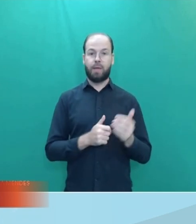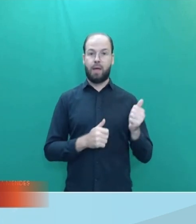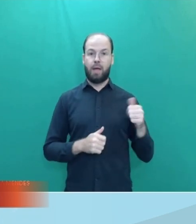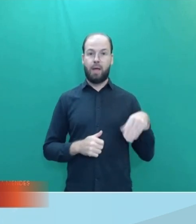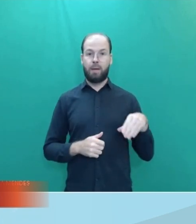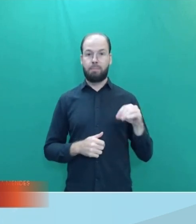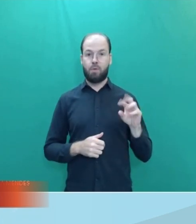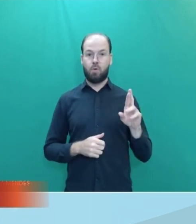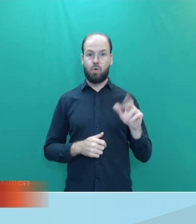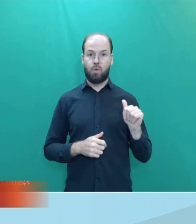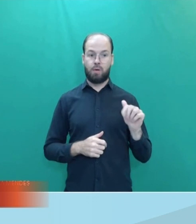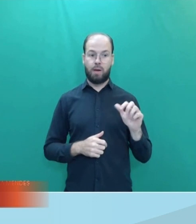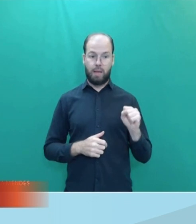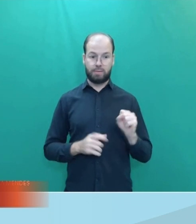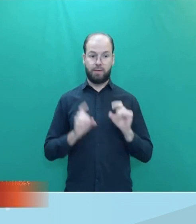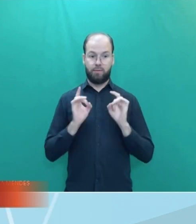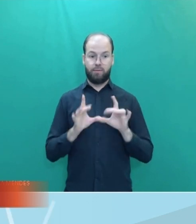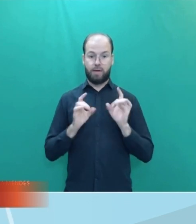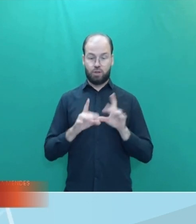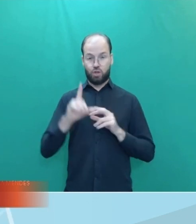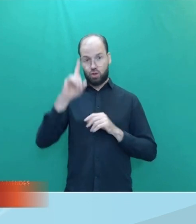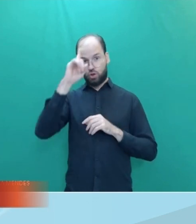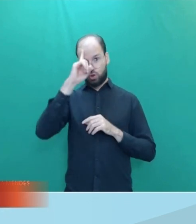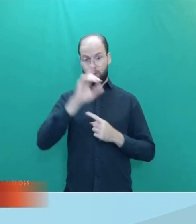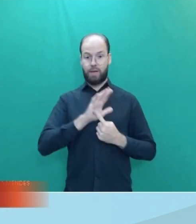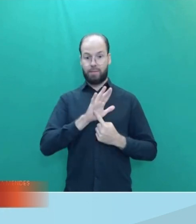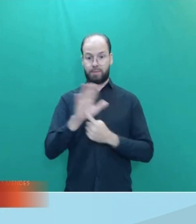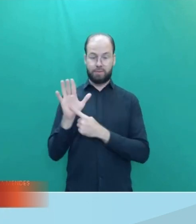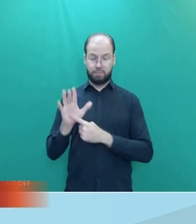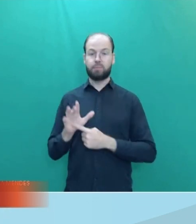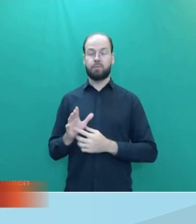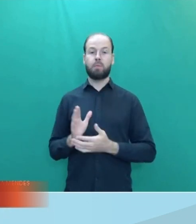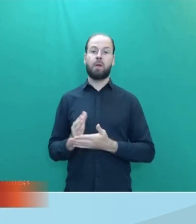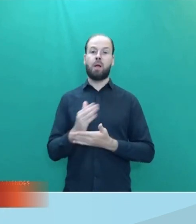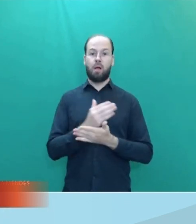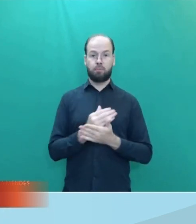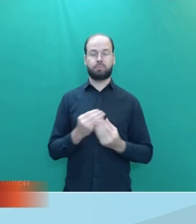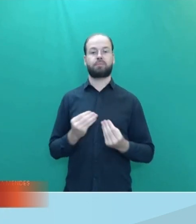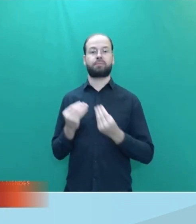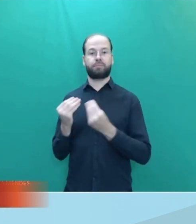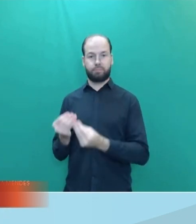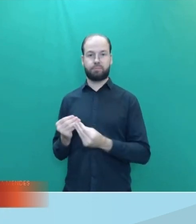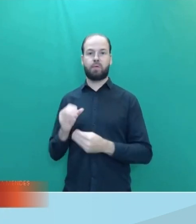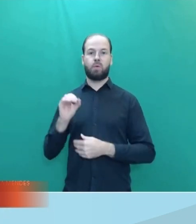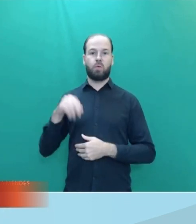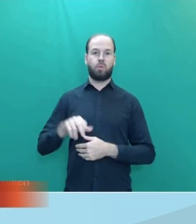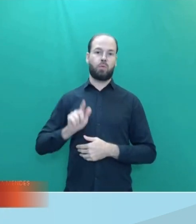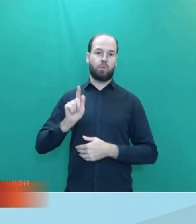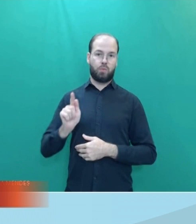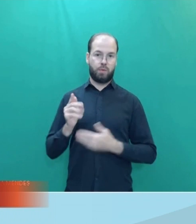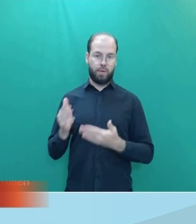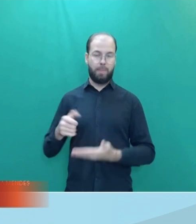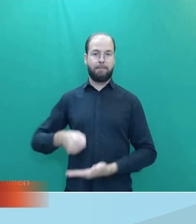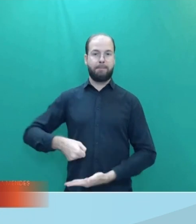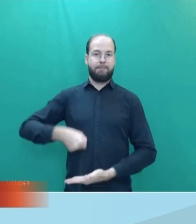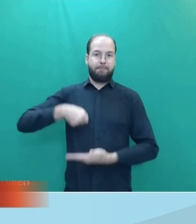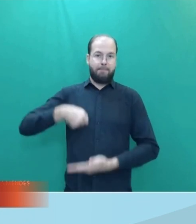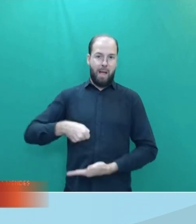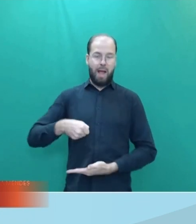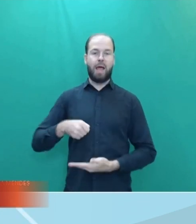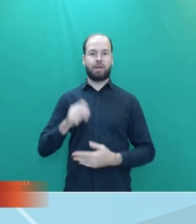que forem vendidos no dia da apresentação, vão ser revertidos para a ONG Mala de